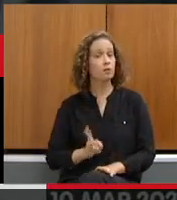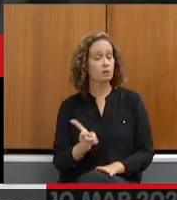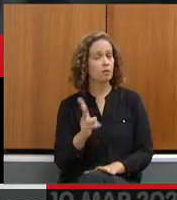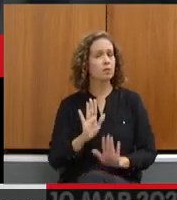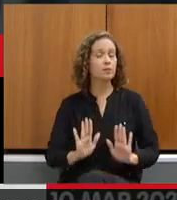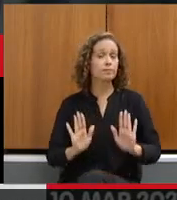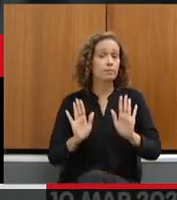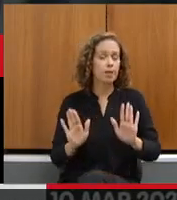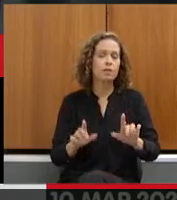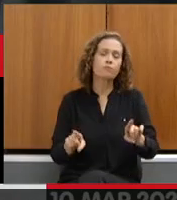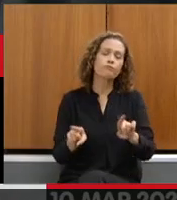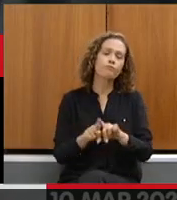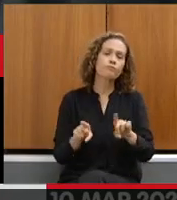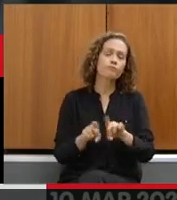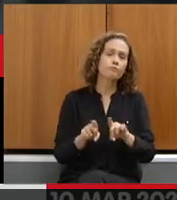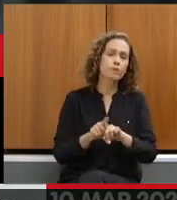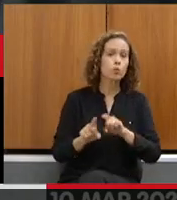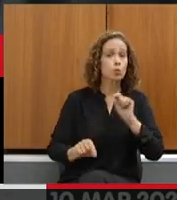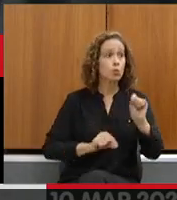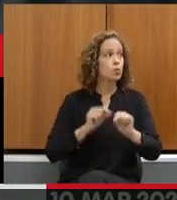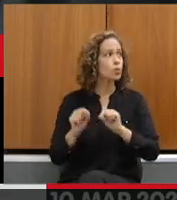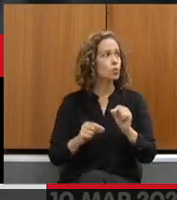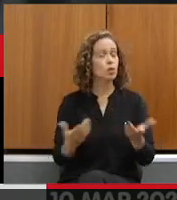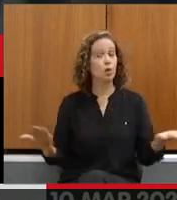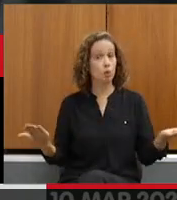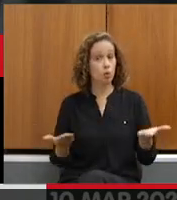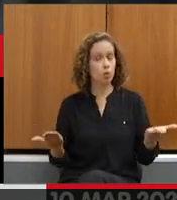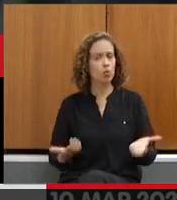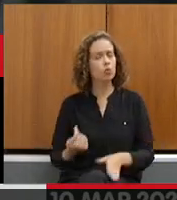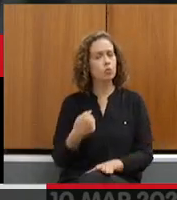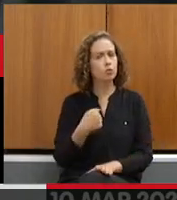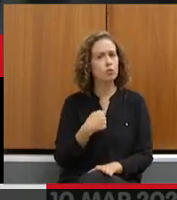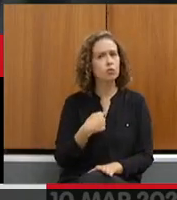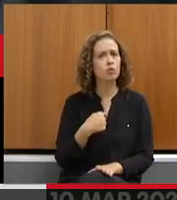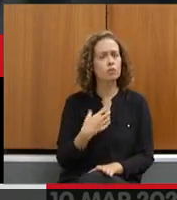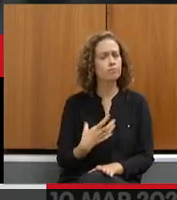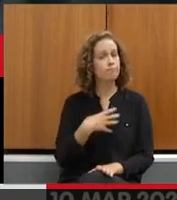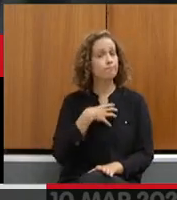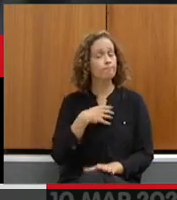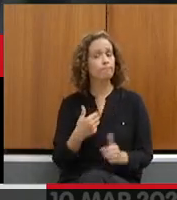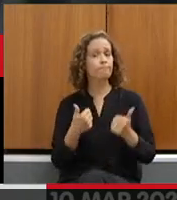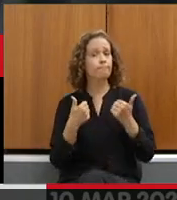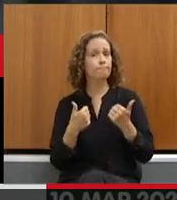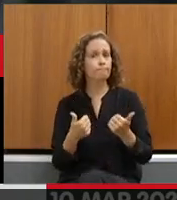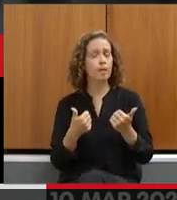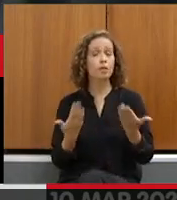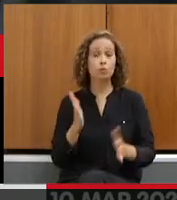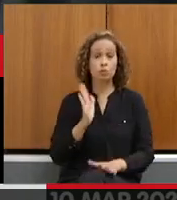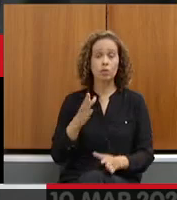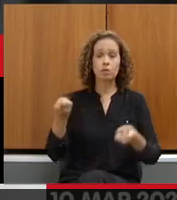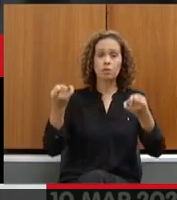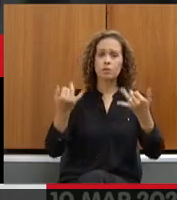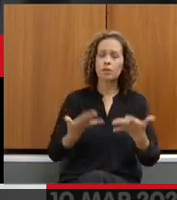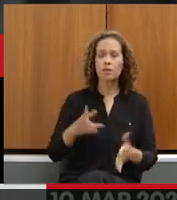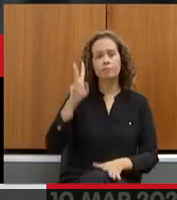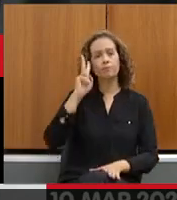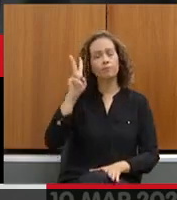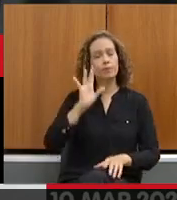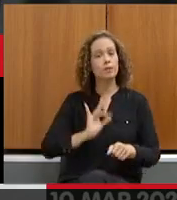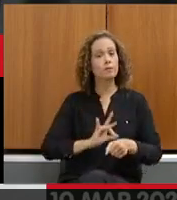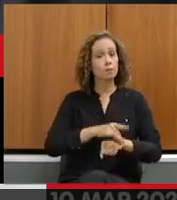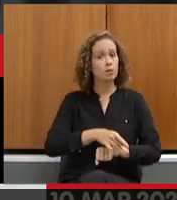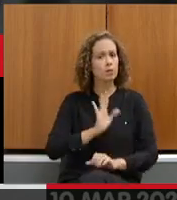por outro lado também e hoje fico muito confortável com a igual falei da história da Formiguinha